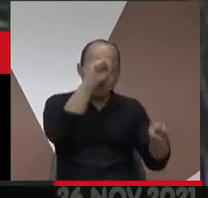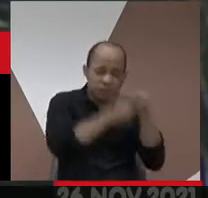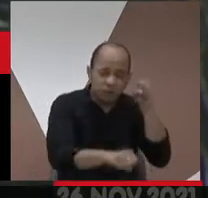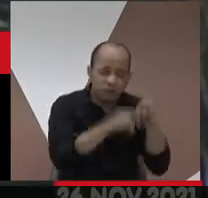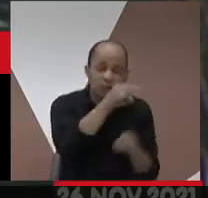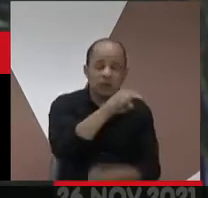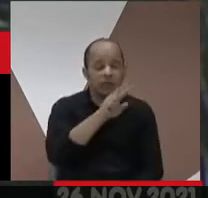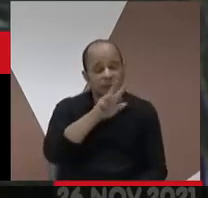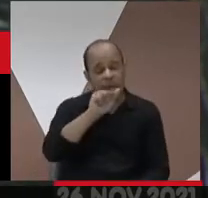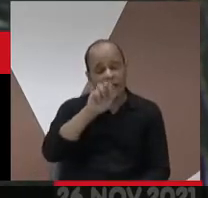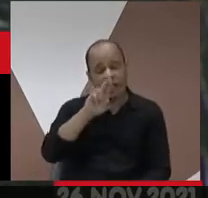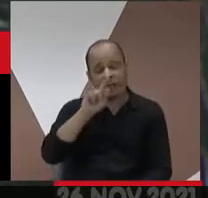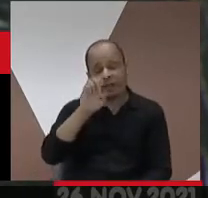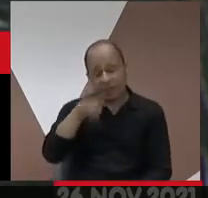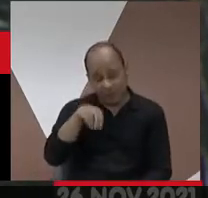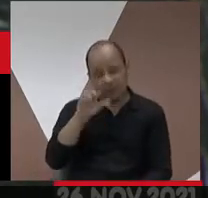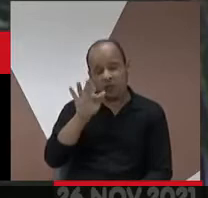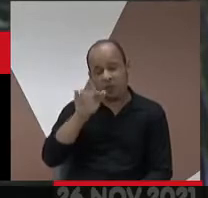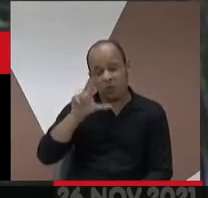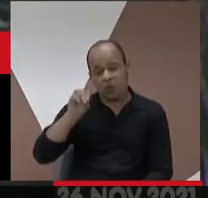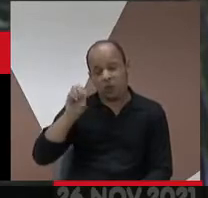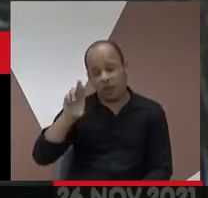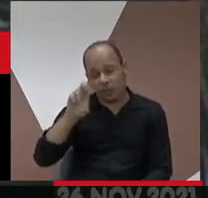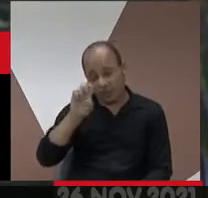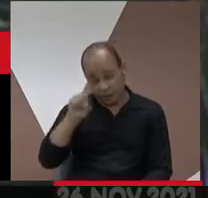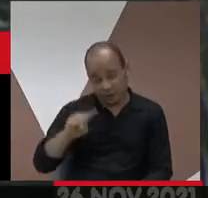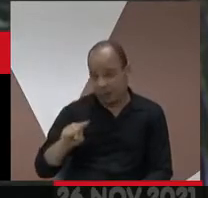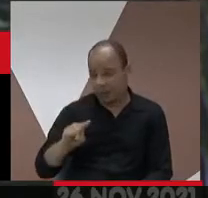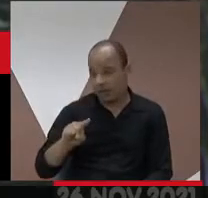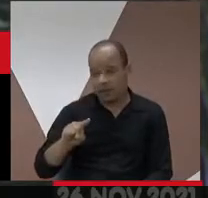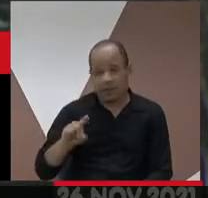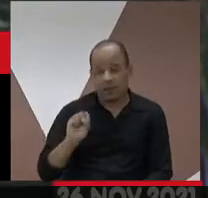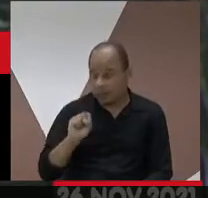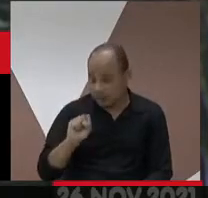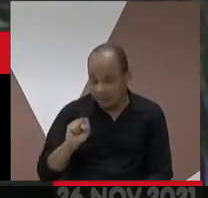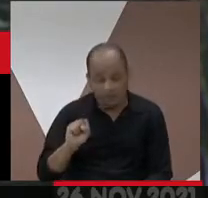agora, olha que situação mais surreal. Nós estamos